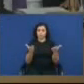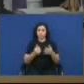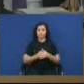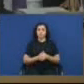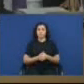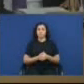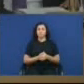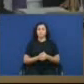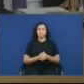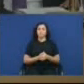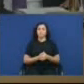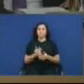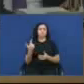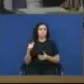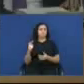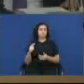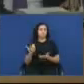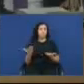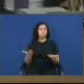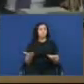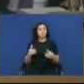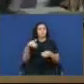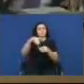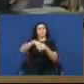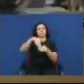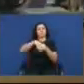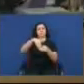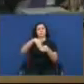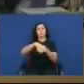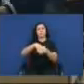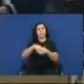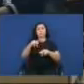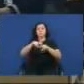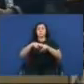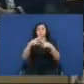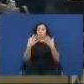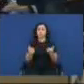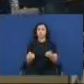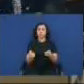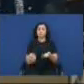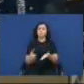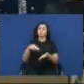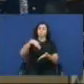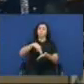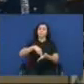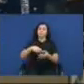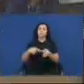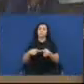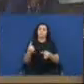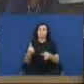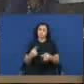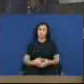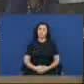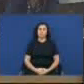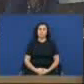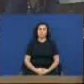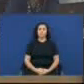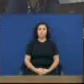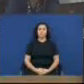requerimento? Não havendo, o requerimento vai à votação. Os sentados aprovam, pé,